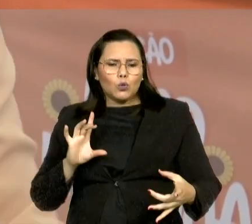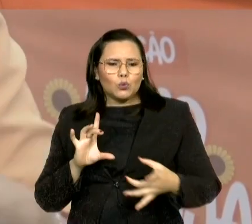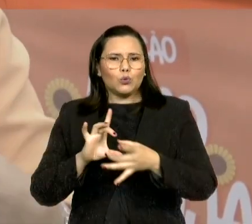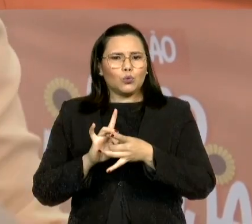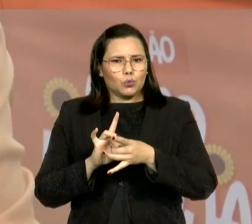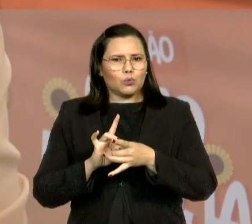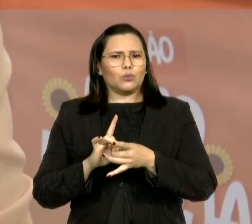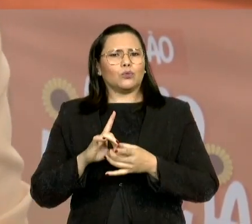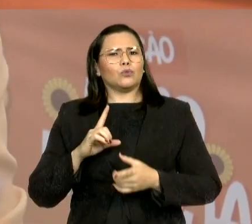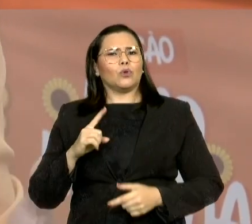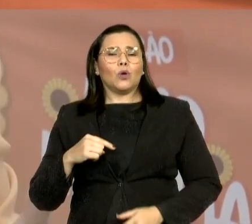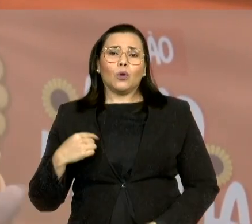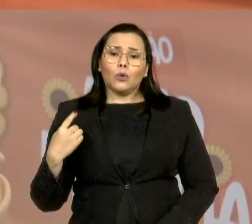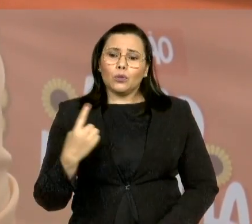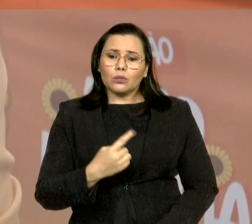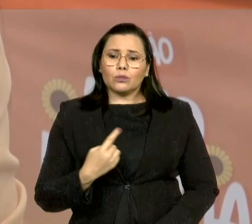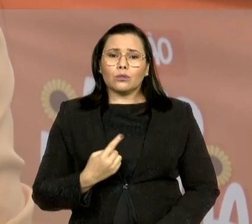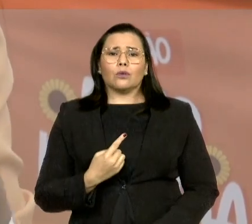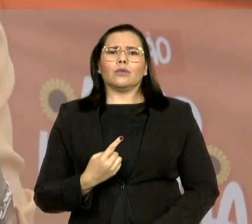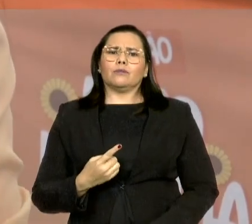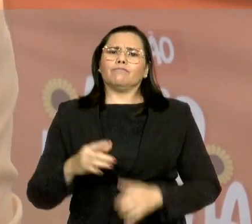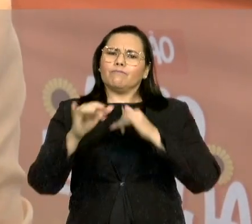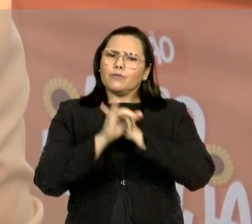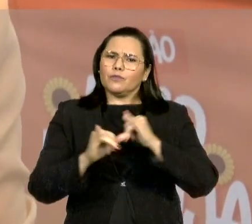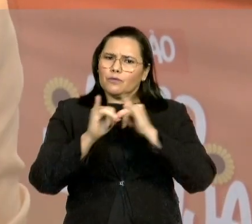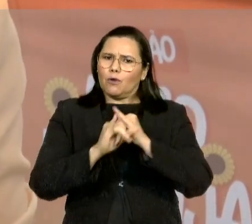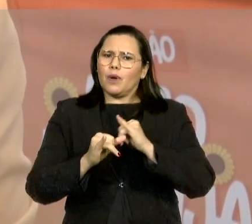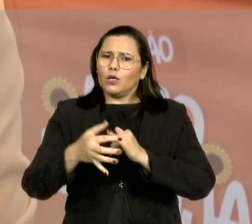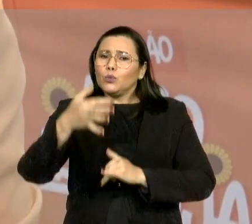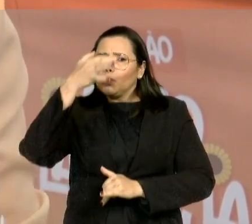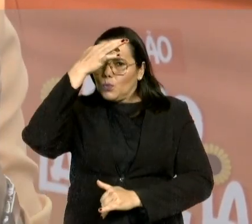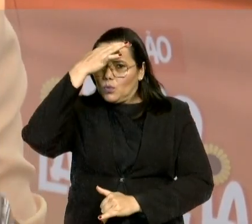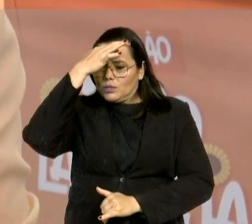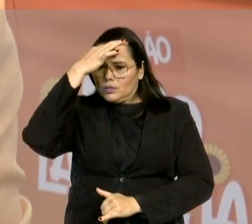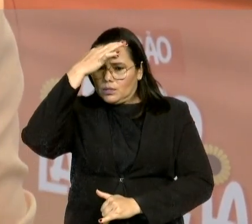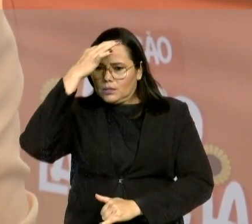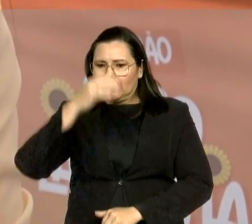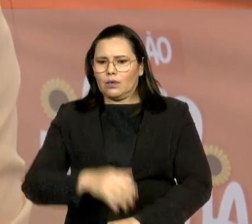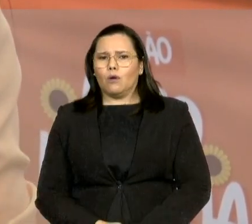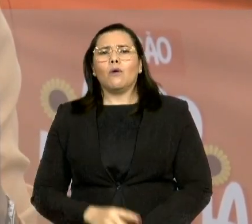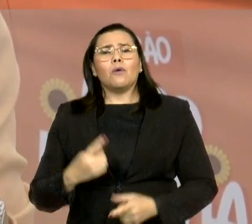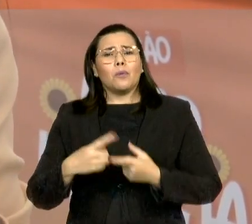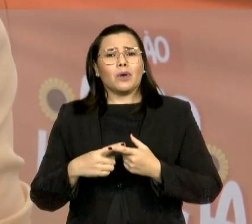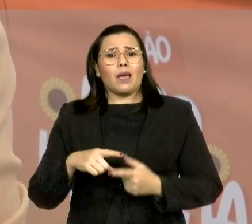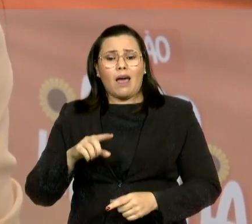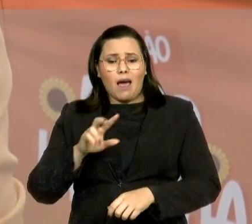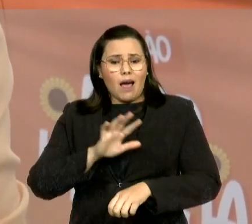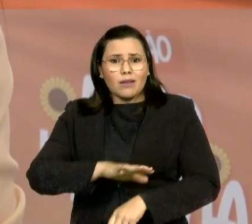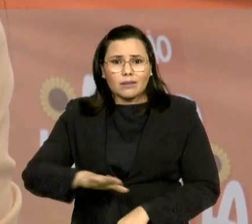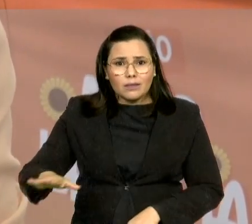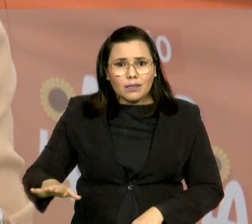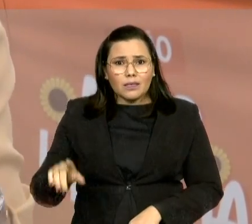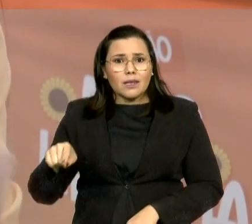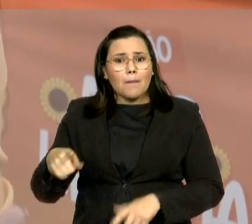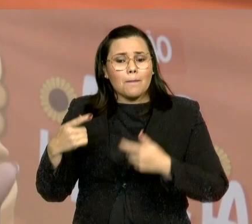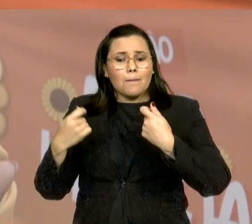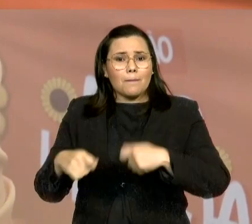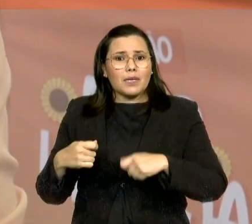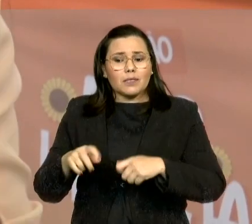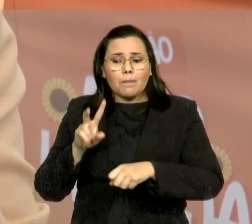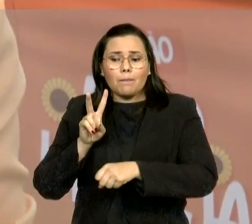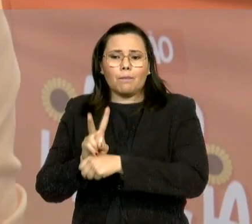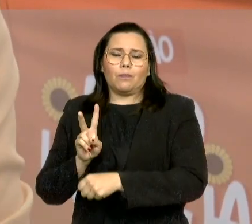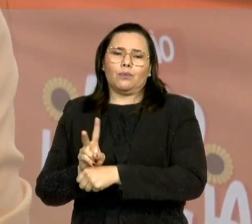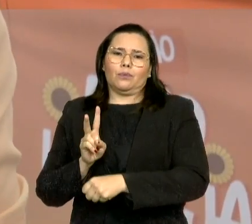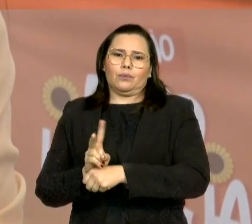juntas a gente leve essa pauta de conscientização que as nossas crianças, elas devem ser